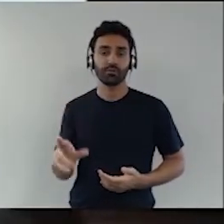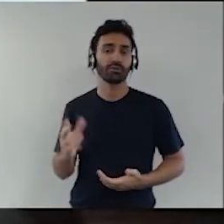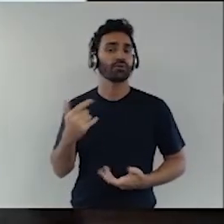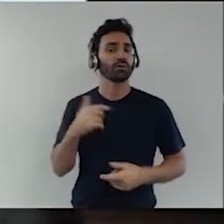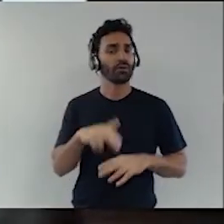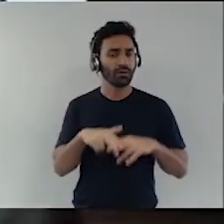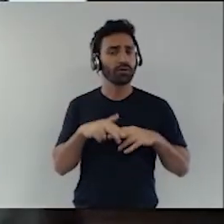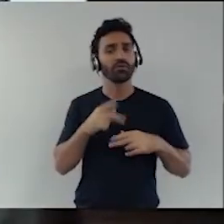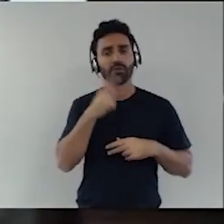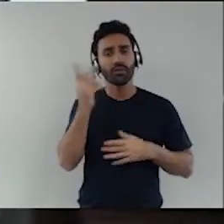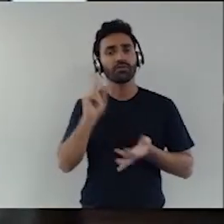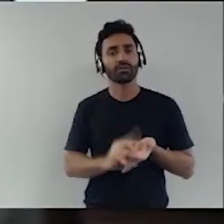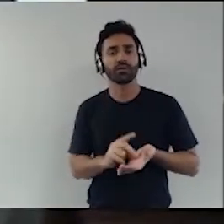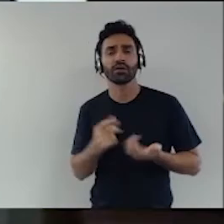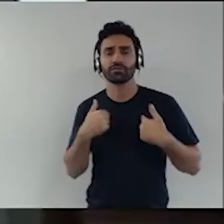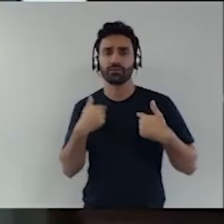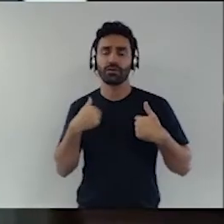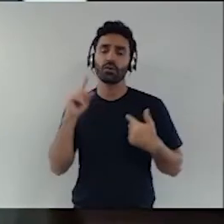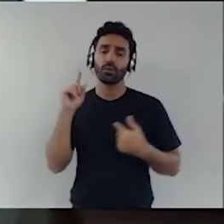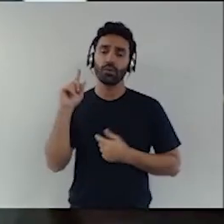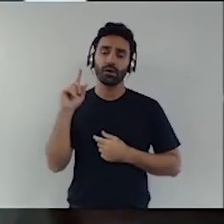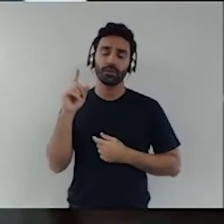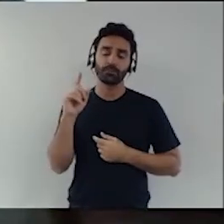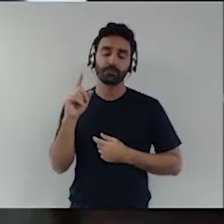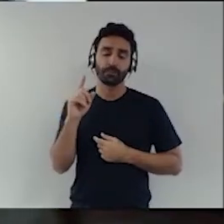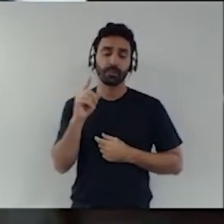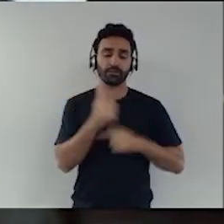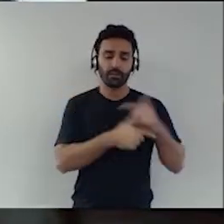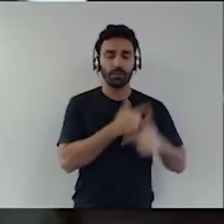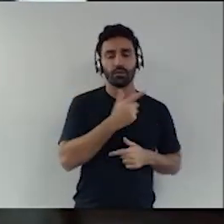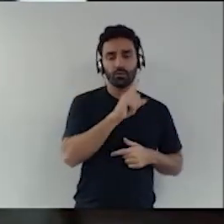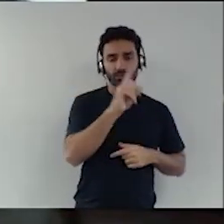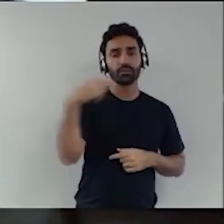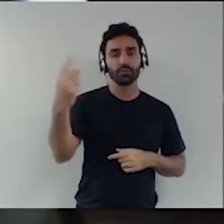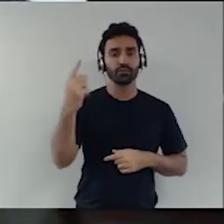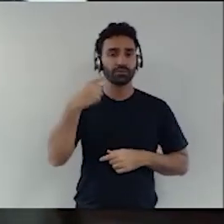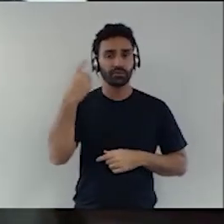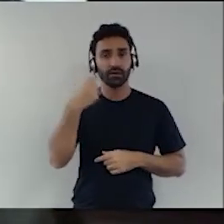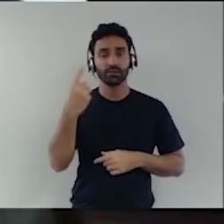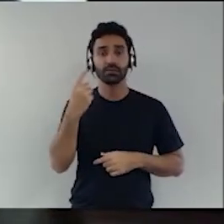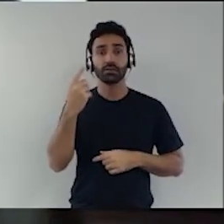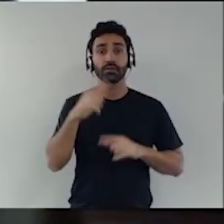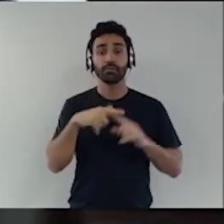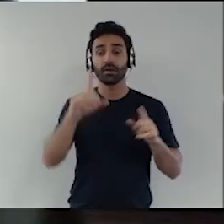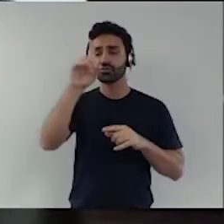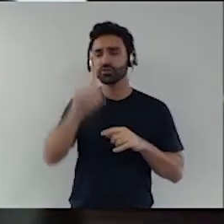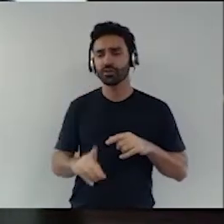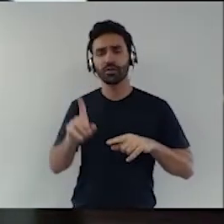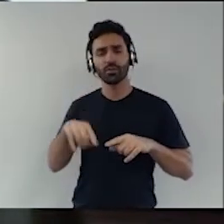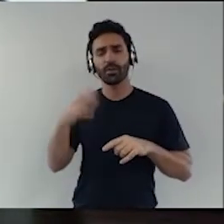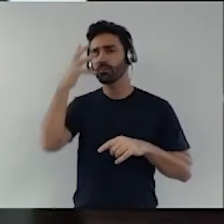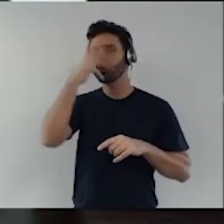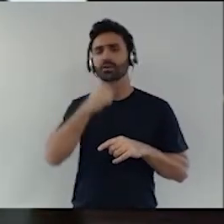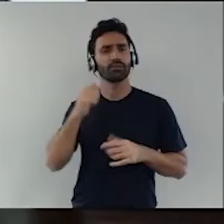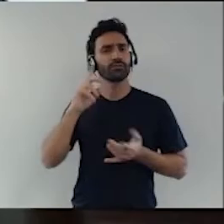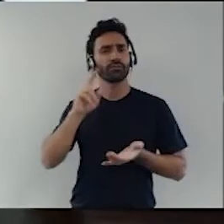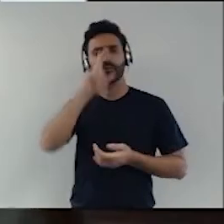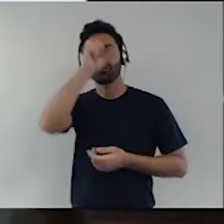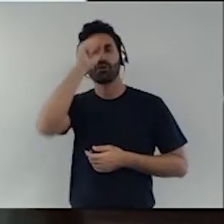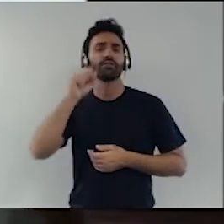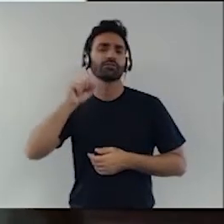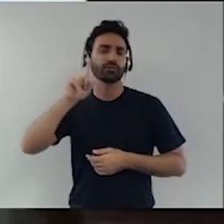outros cargos antes de ser advogado, a beleza do direito eu vejo que está cada vez mais forte, florescendo,